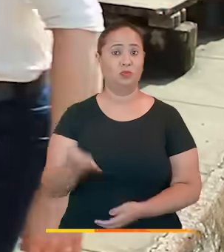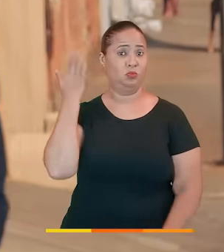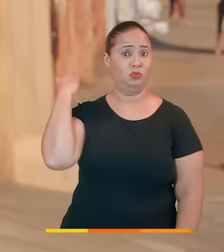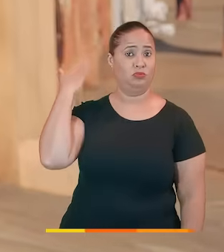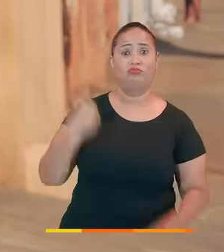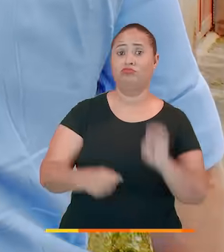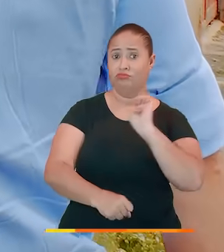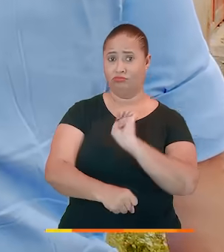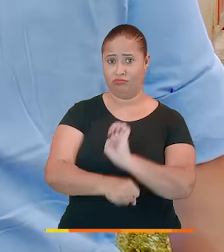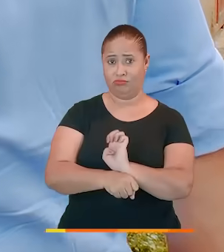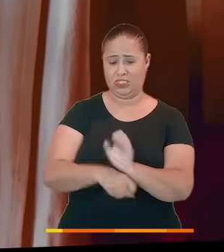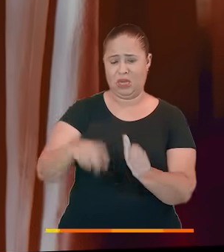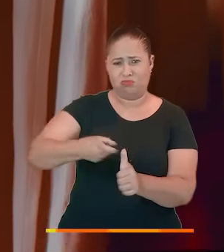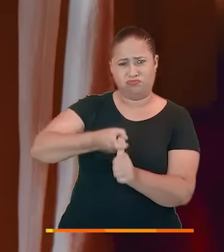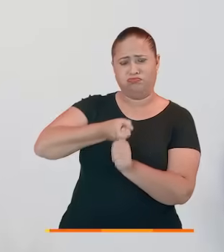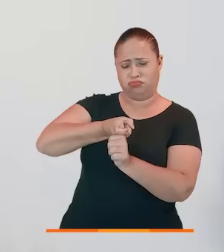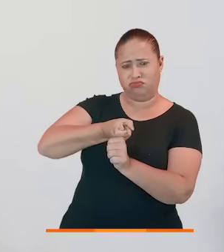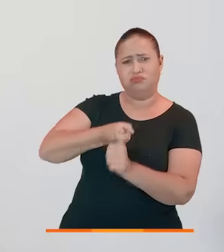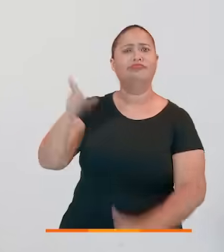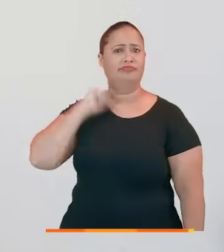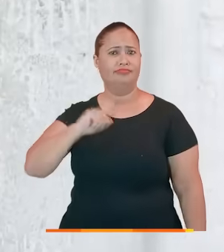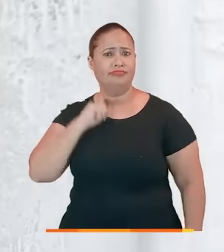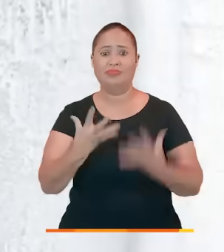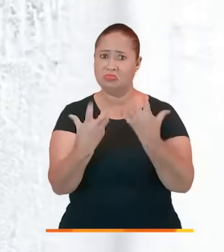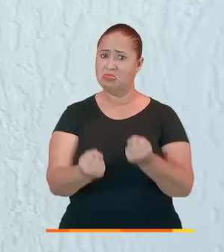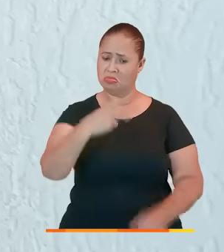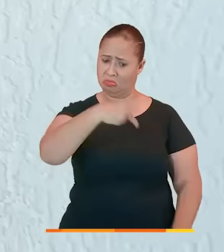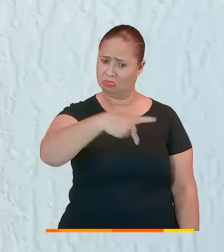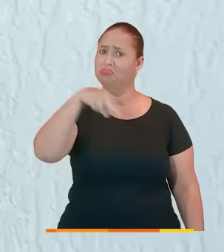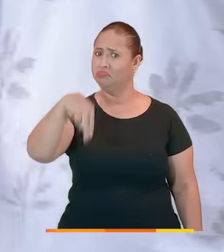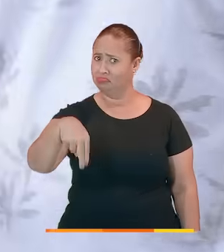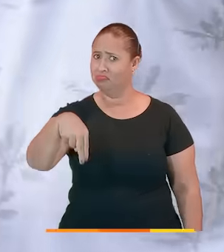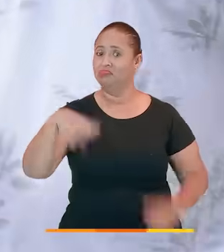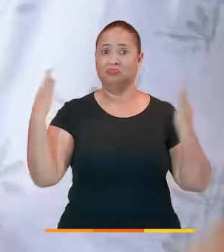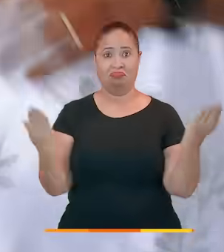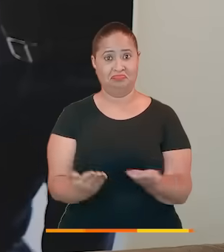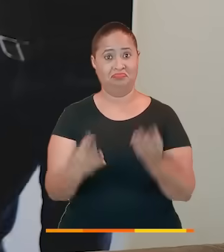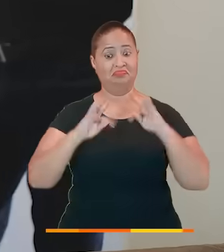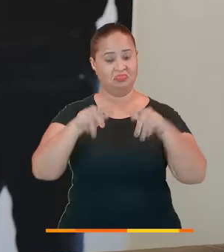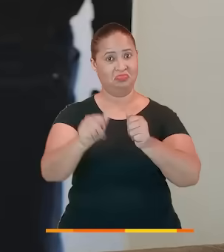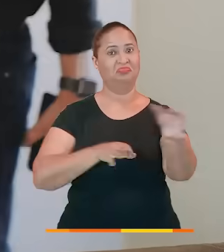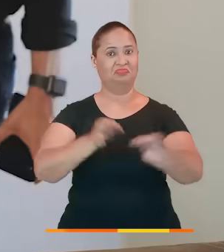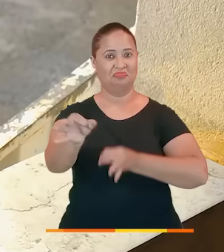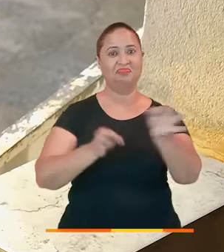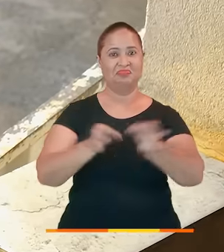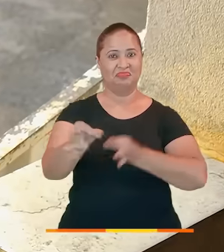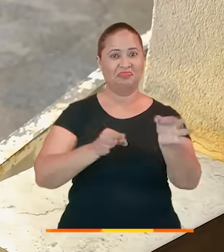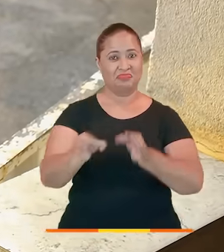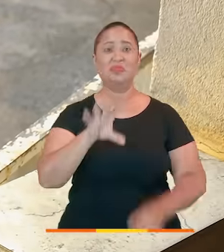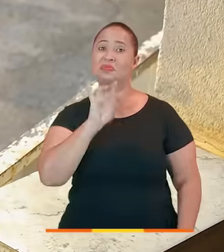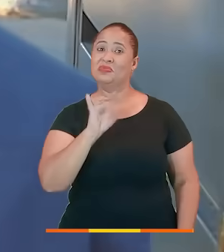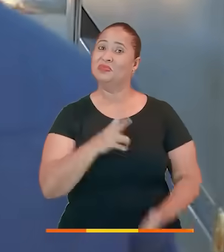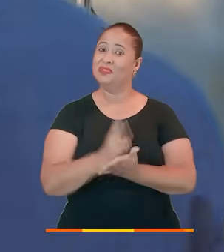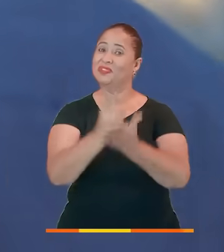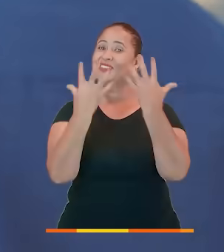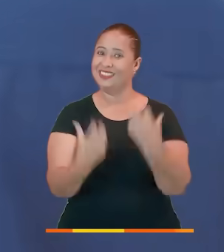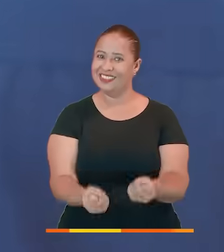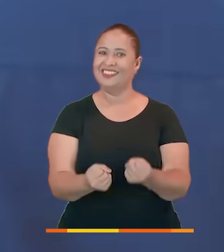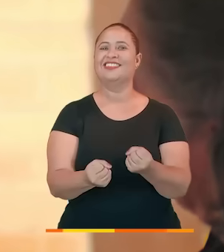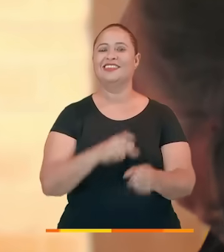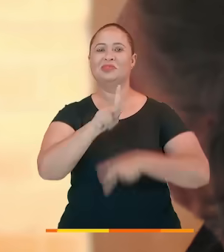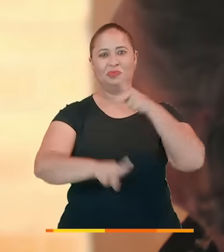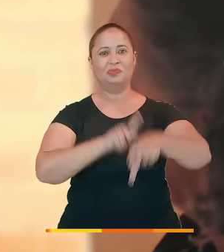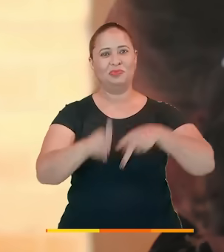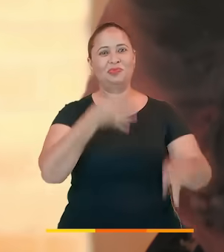Quando o estado estava quebrado, Minas abriu as portas pro novo. Agora que o trem tá no rumo certo, é seguir a voz do